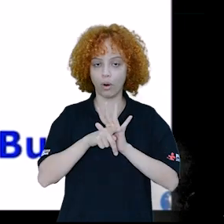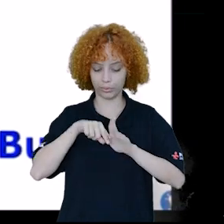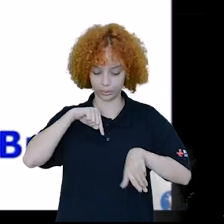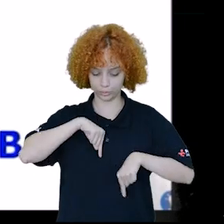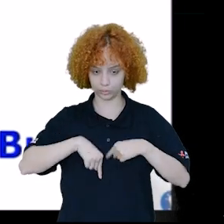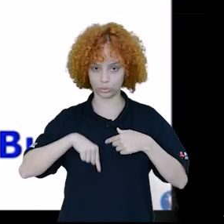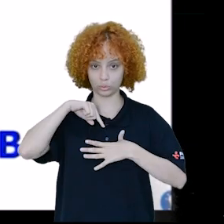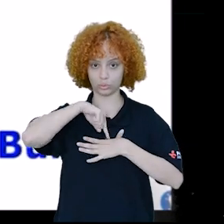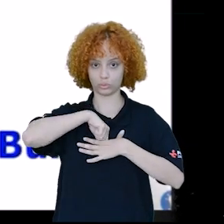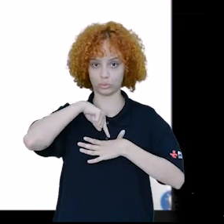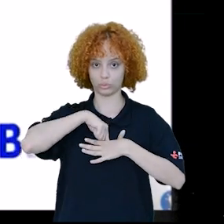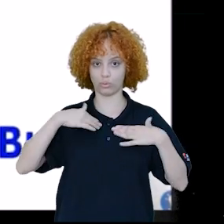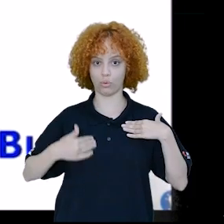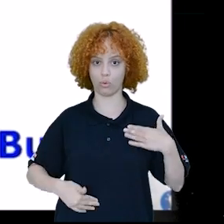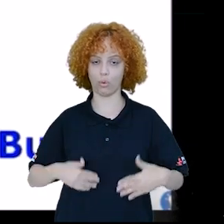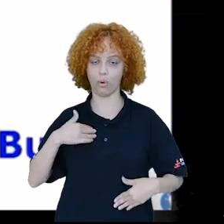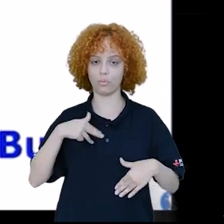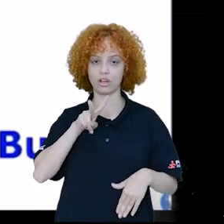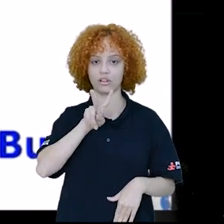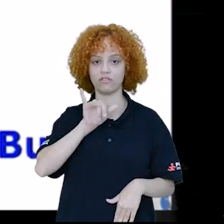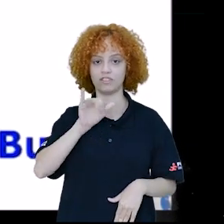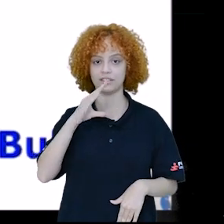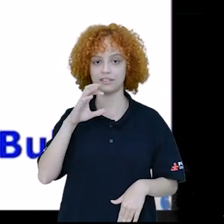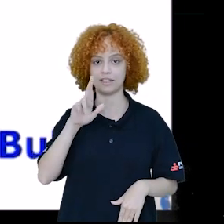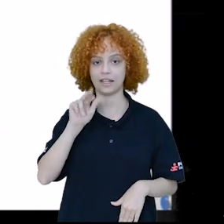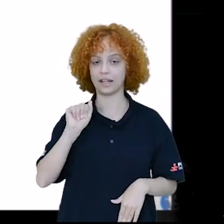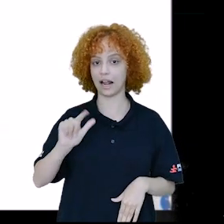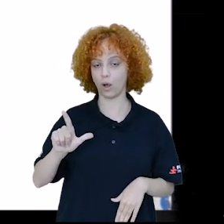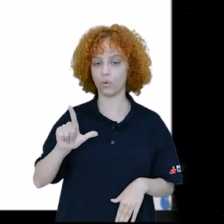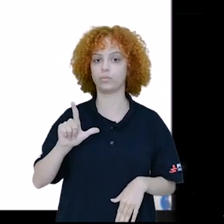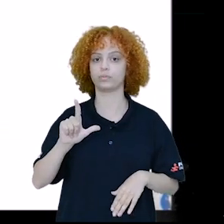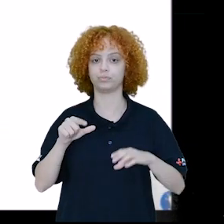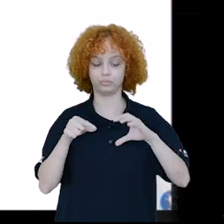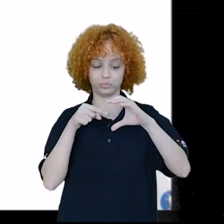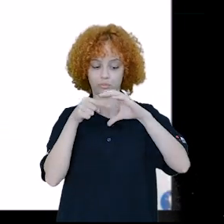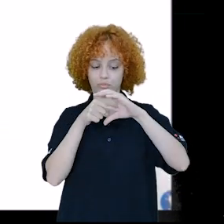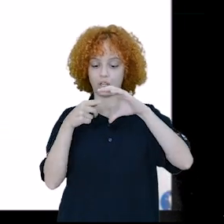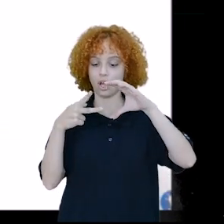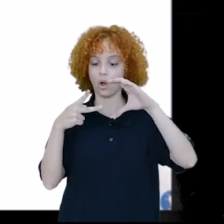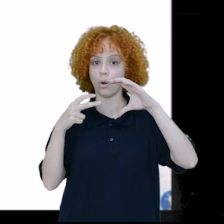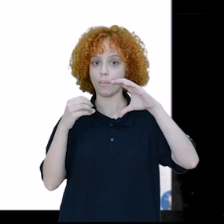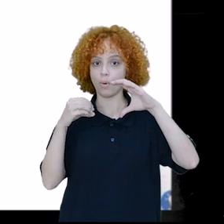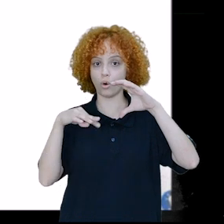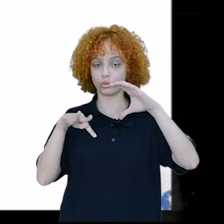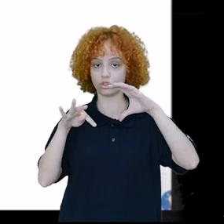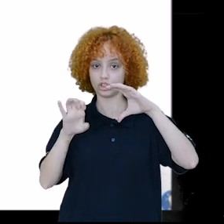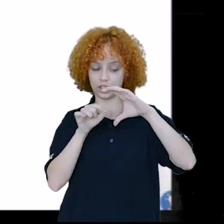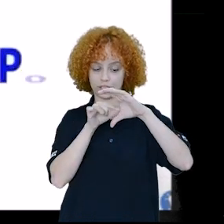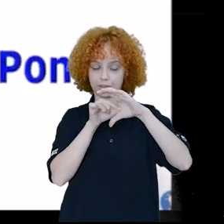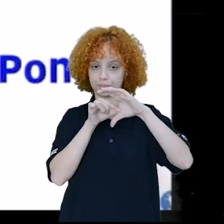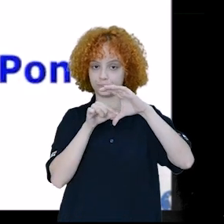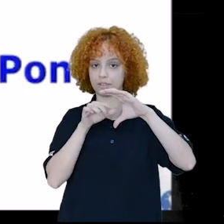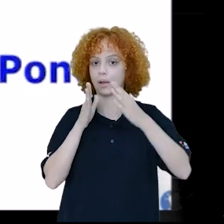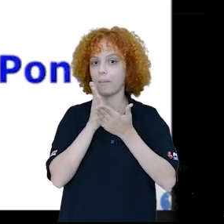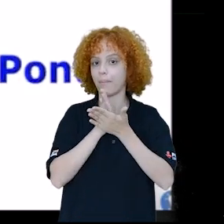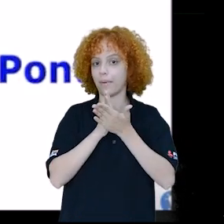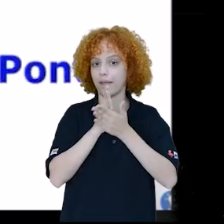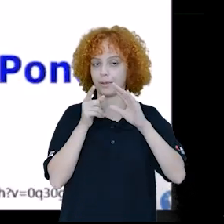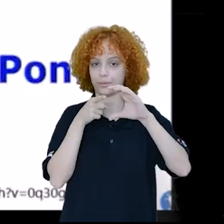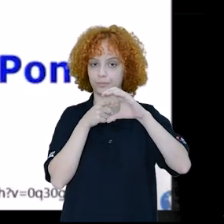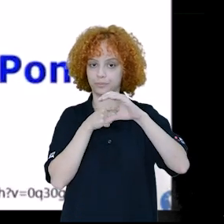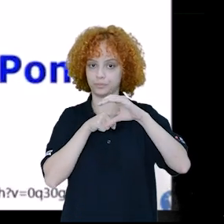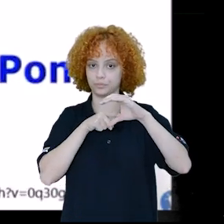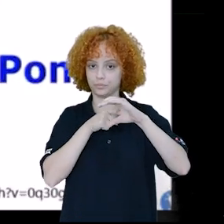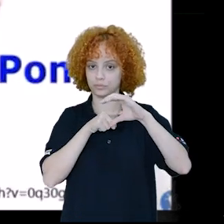de manutenção interna, visceral. A ponte é a parte intermediária do tronco